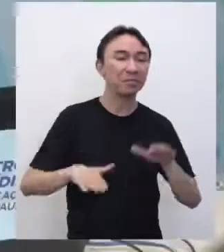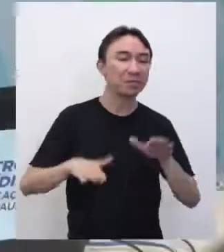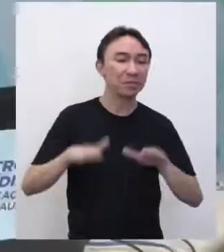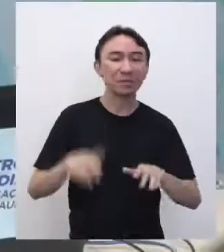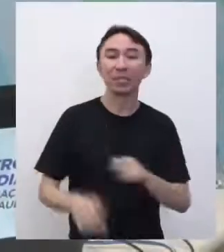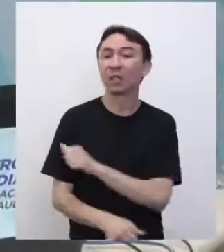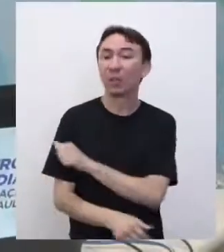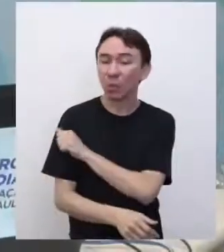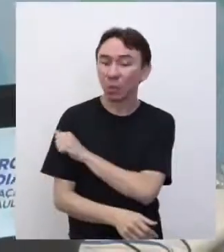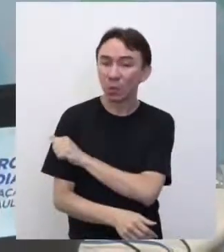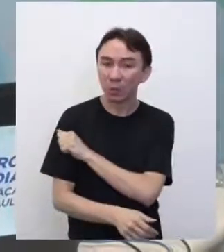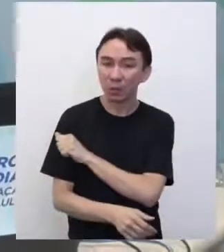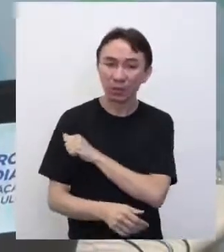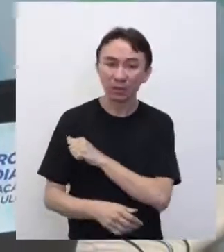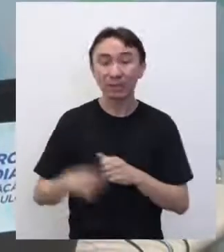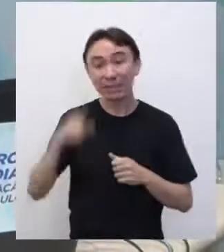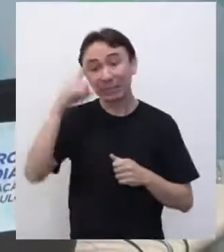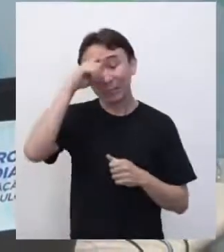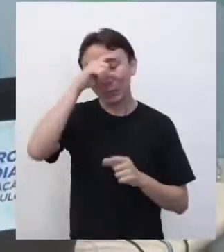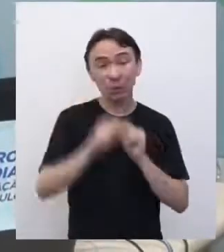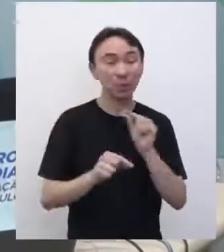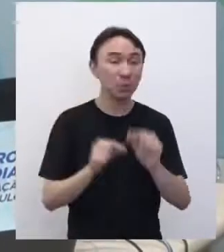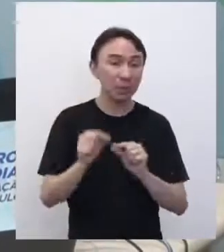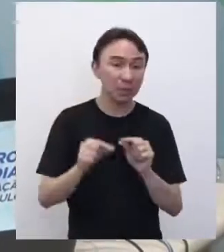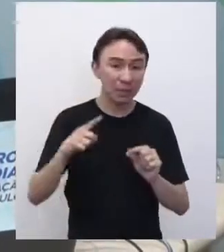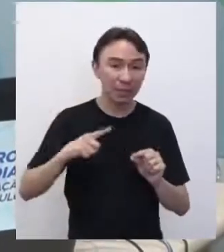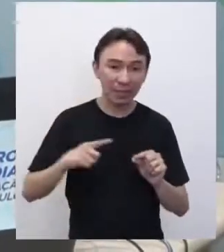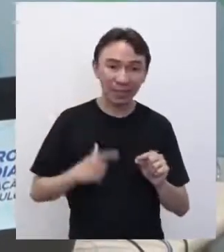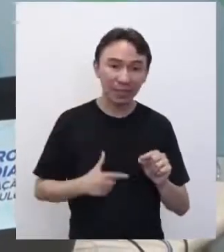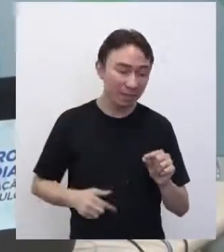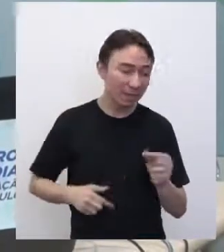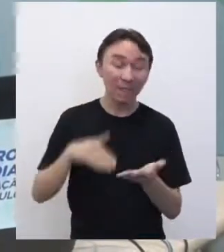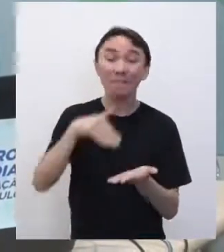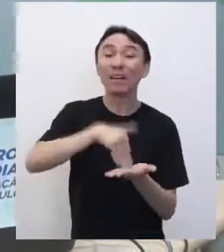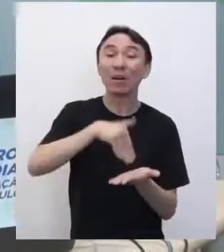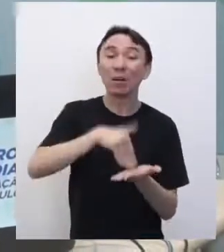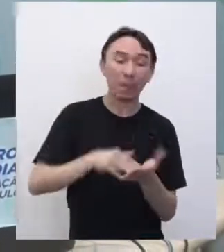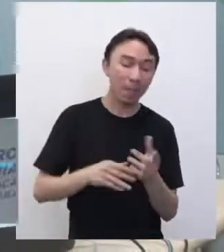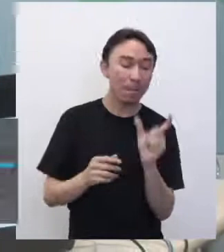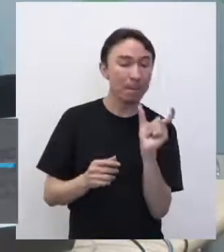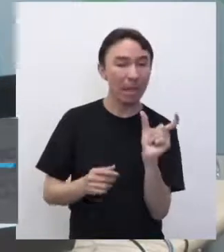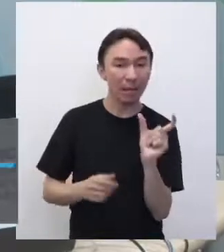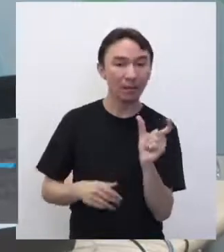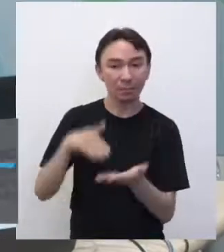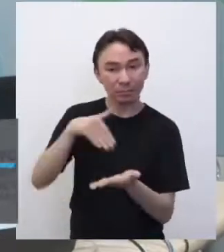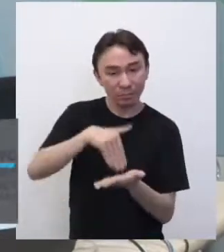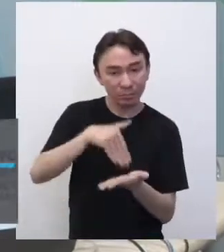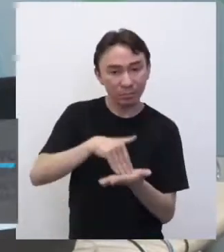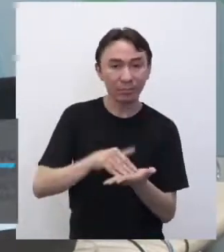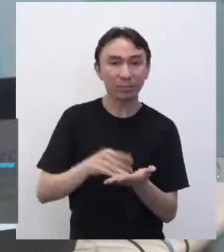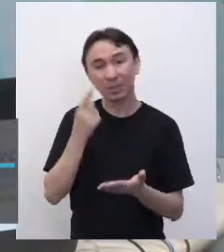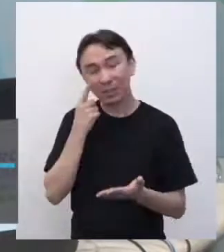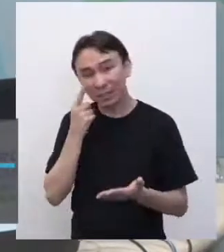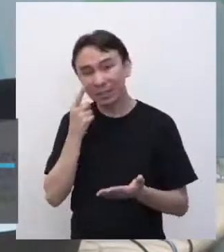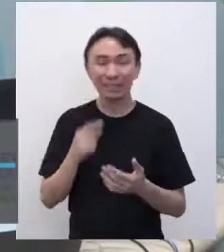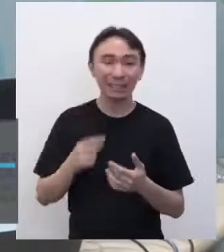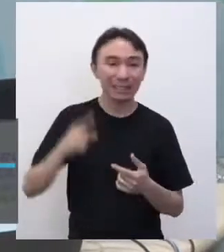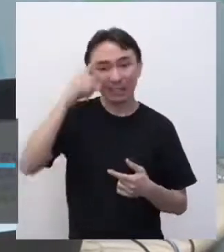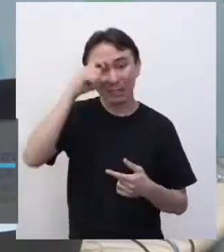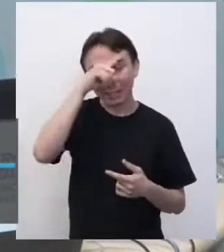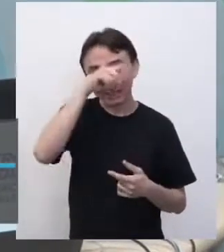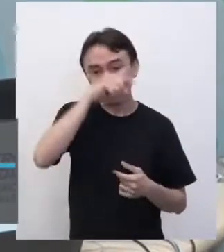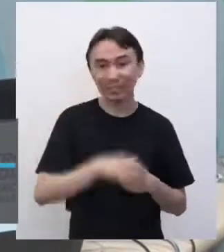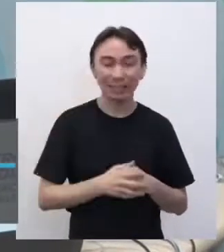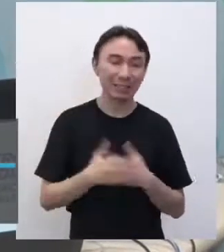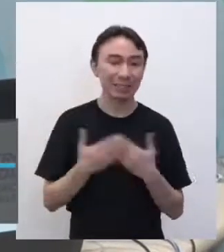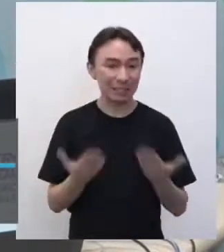a dificuldade de pegar o sufixo no final da palavra e associar com o mente. O li é o mente, Sim. o chan, né,